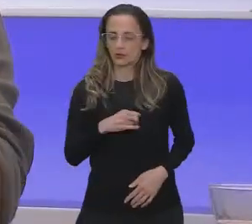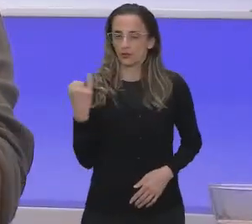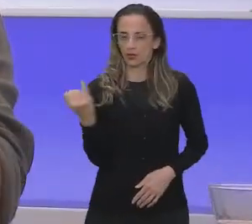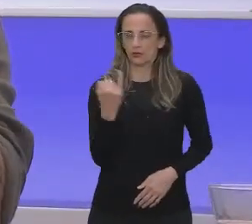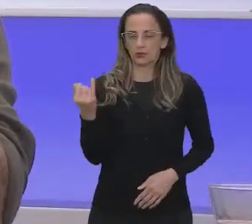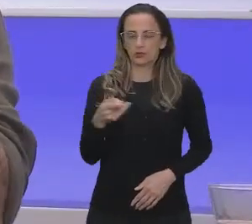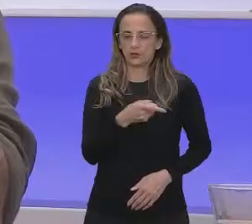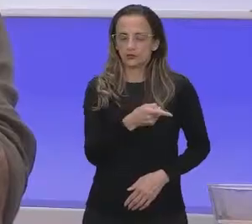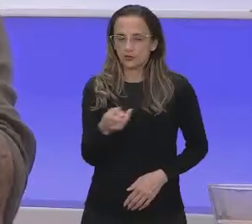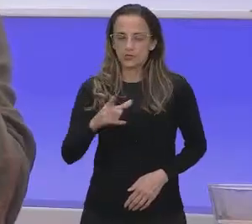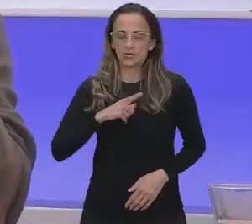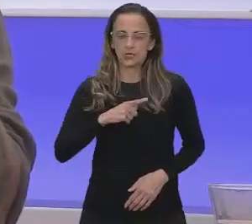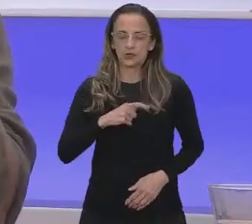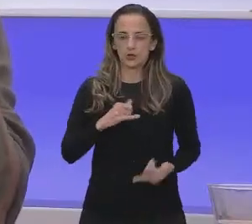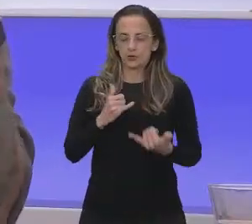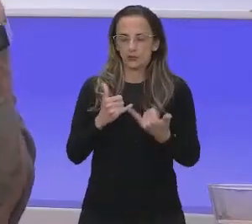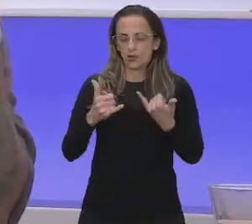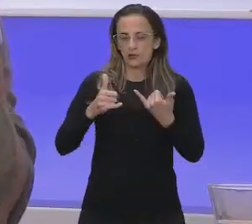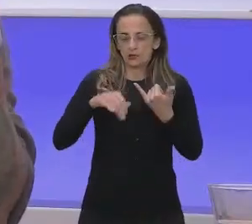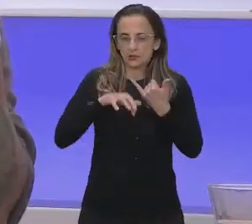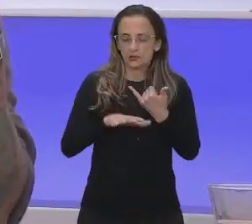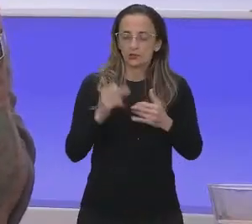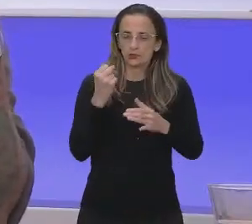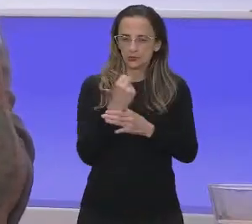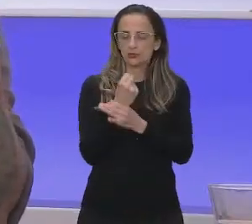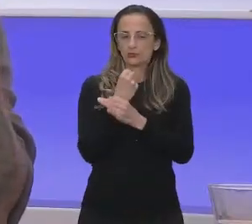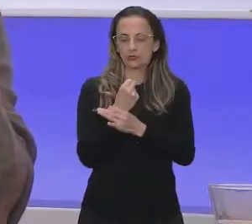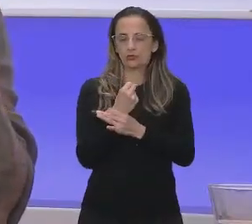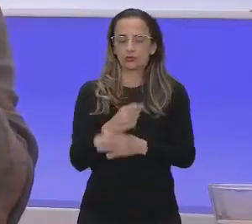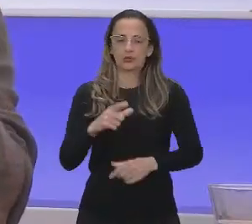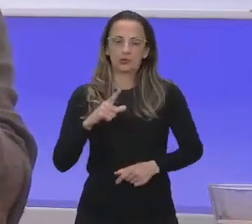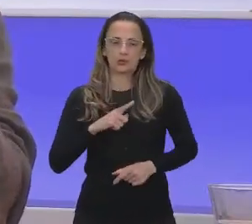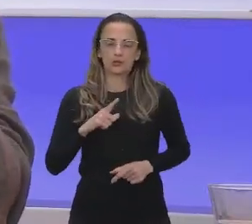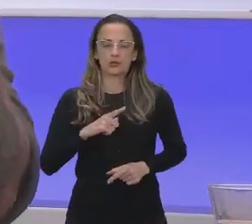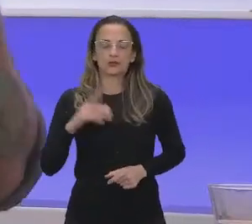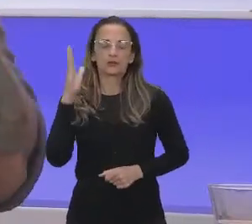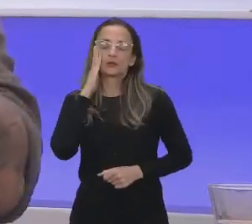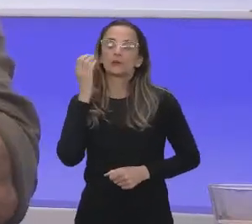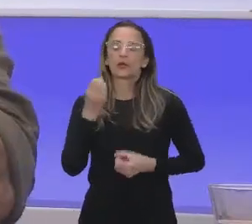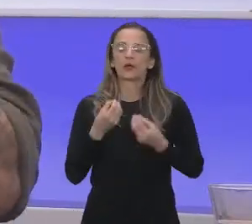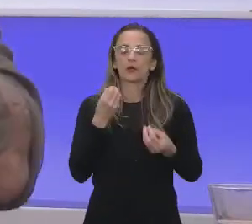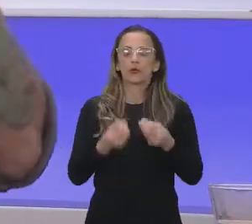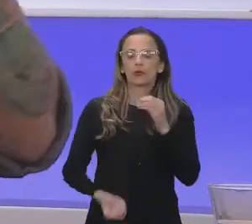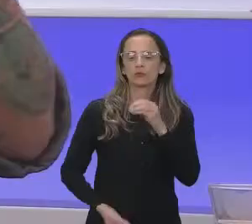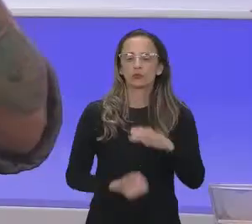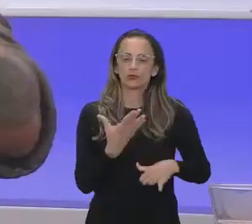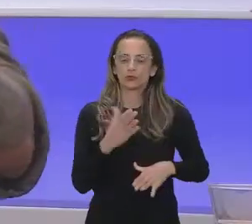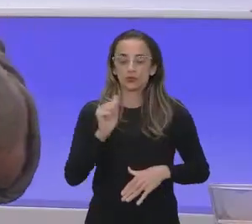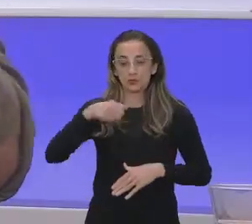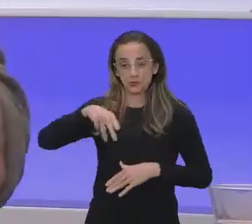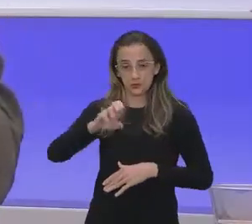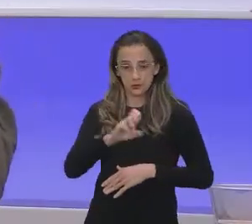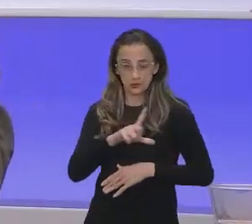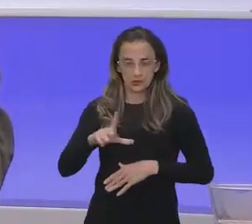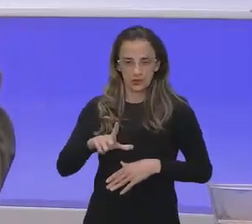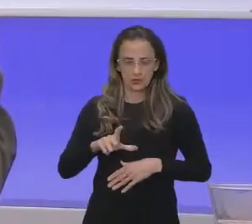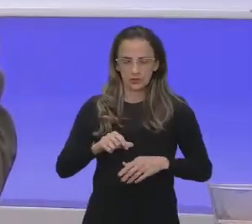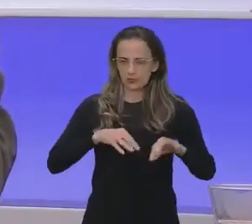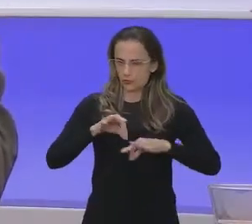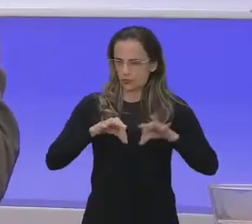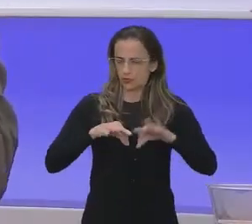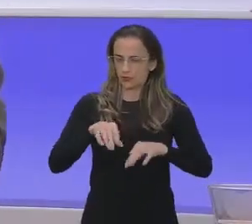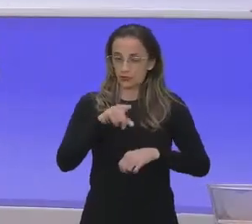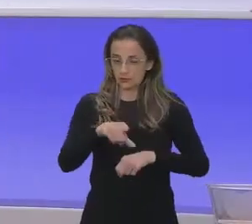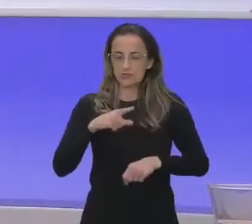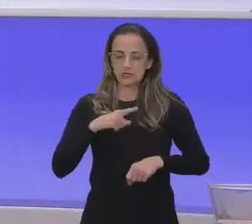você ter uma fonte de energia segura, é importante você saber de onde está vindo, a ANEEL está regulando para que você